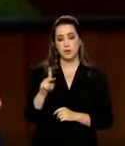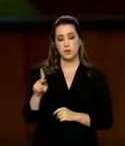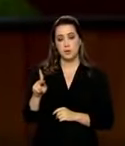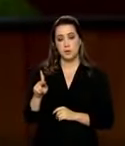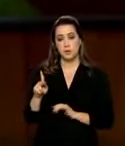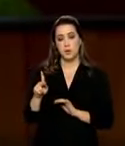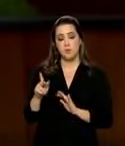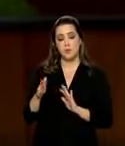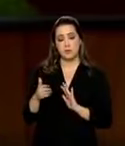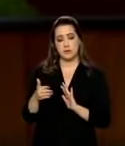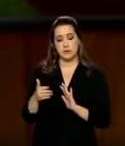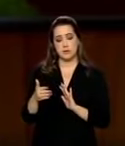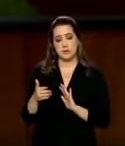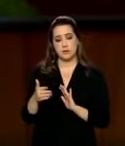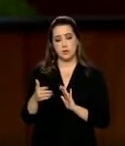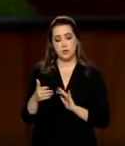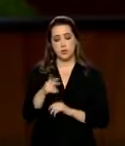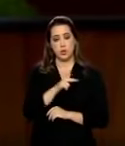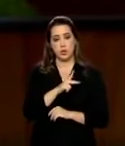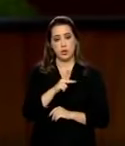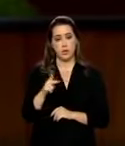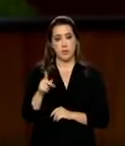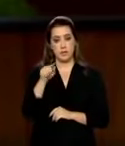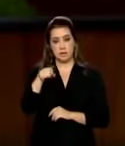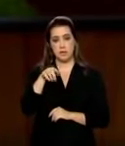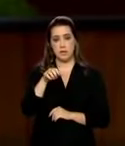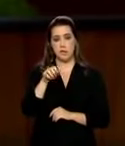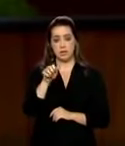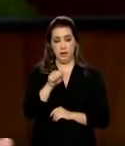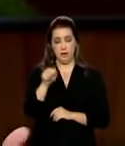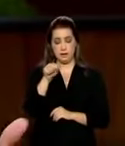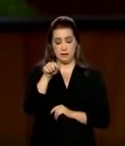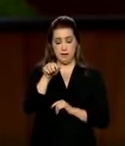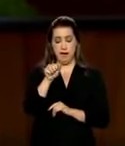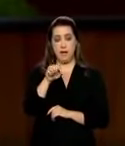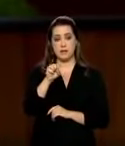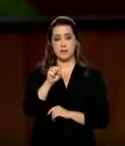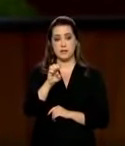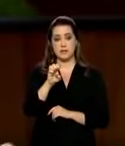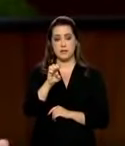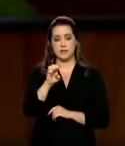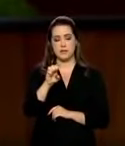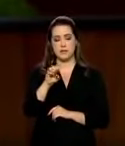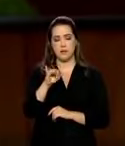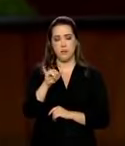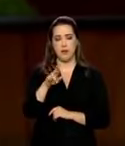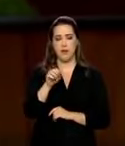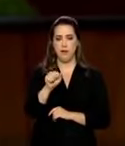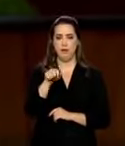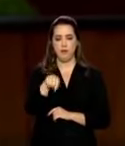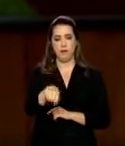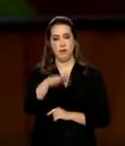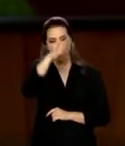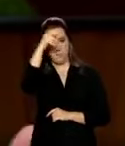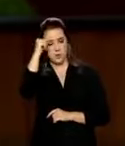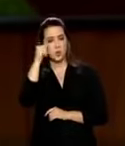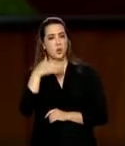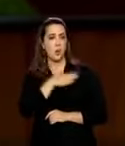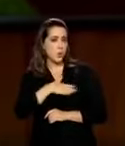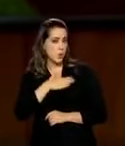Assembleia Legislativa do Estado do Amazonas, o pessoal que produz também lá gostou da ideia, e agora nós